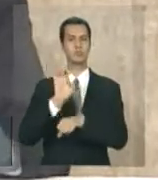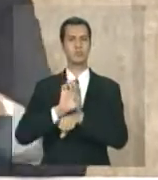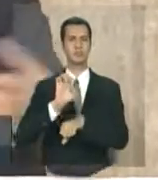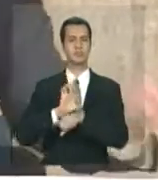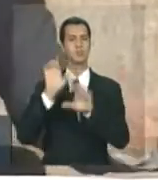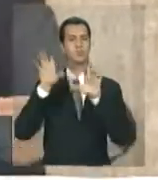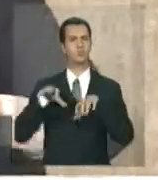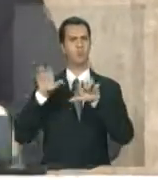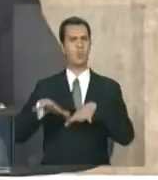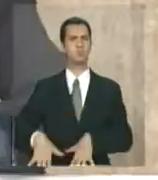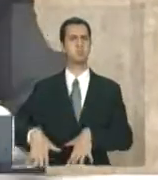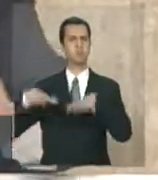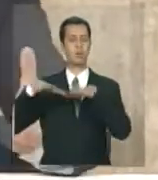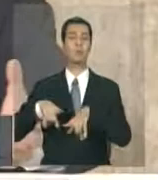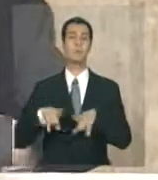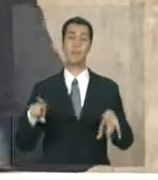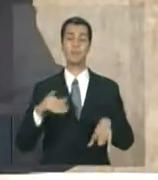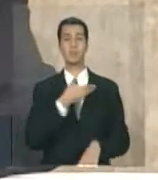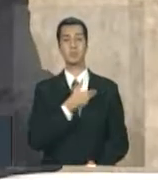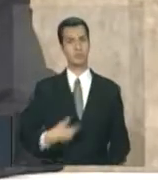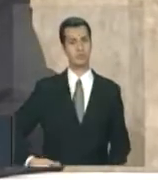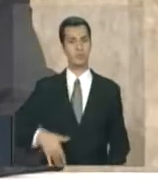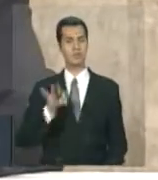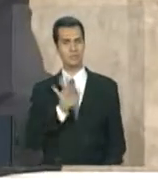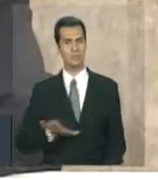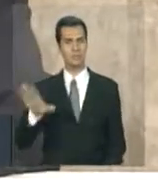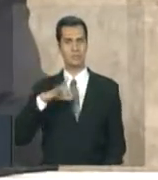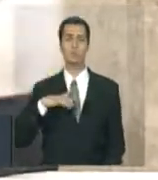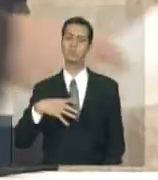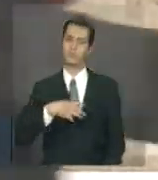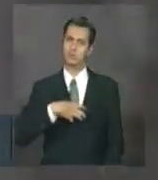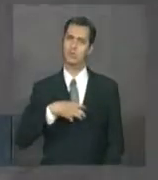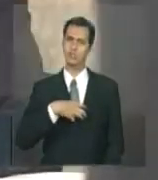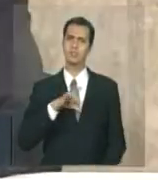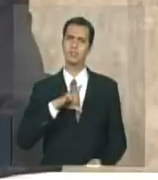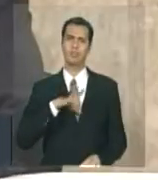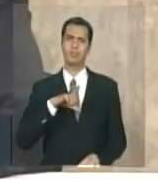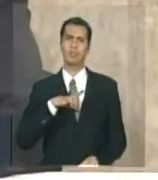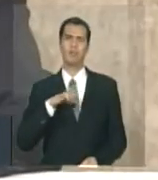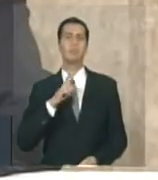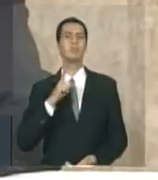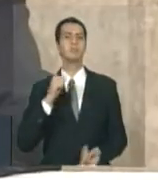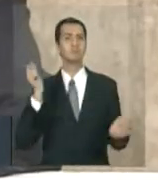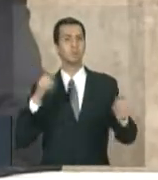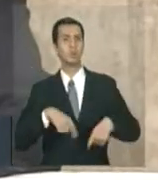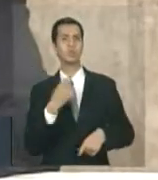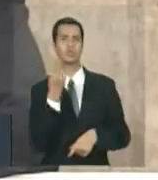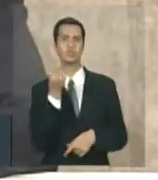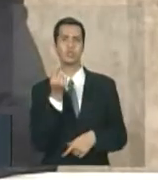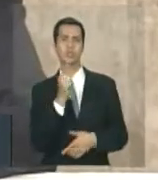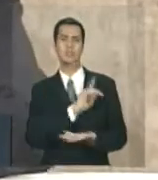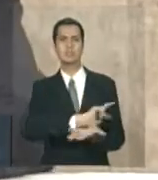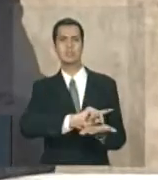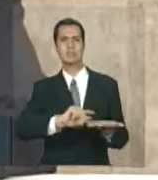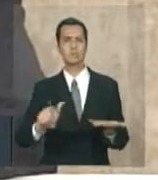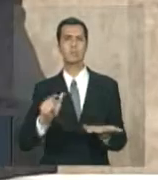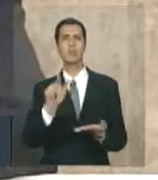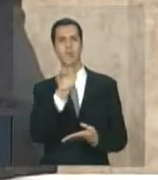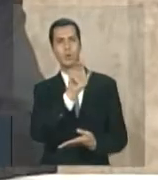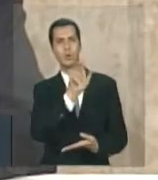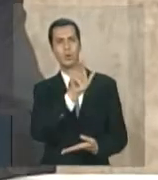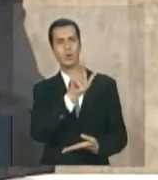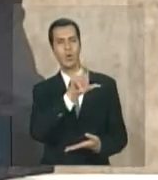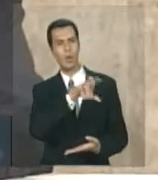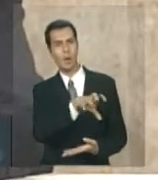federal está sensível, existem múltiplas fontes aí que podem ser usadas para apoio. O mais importante